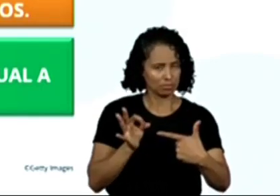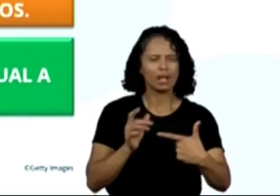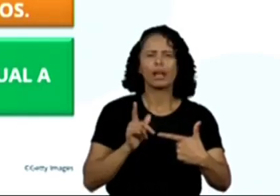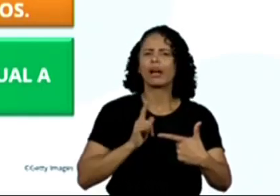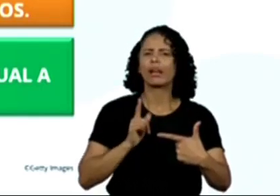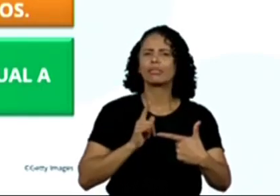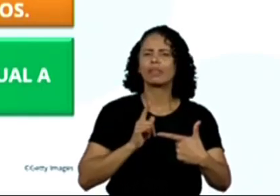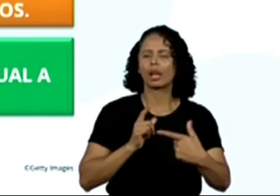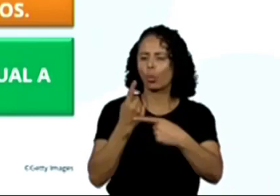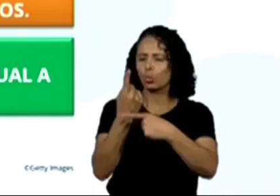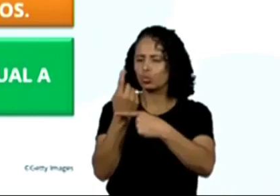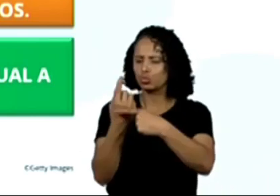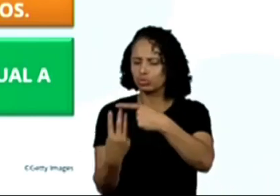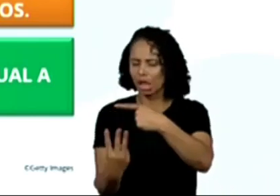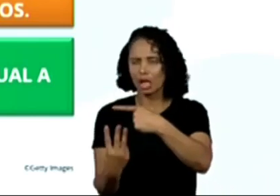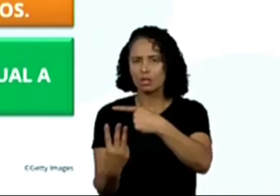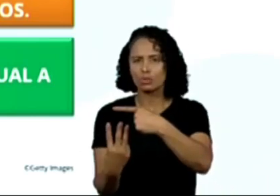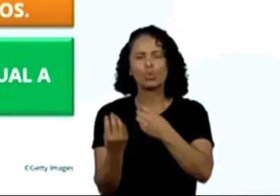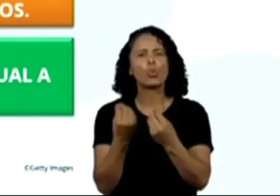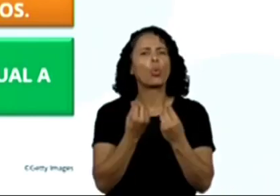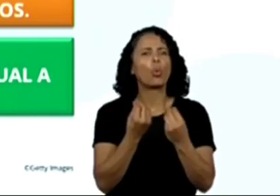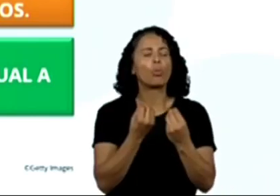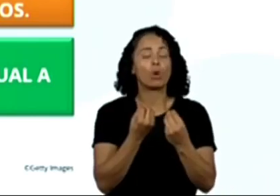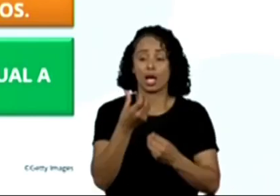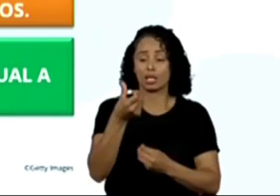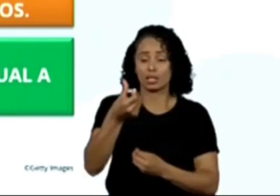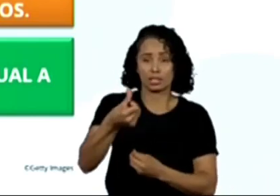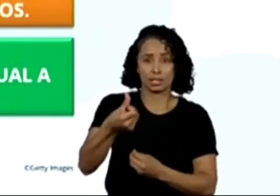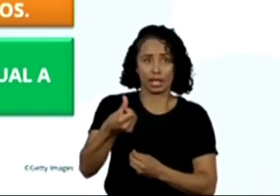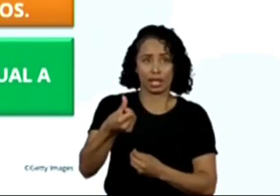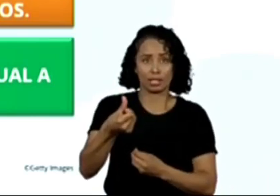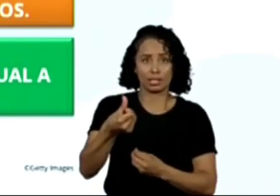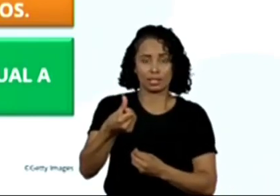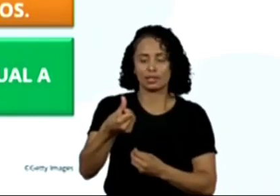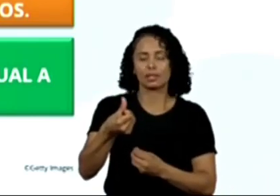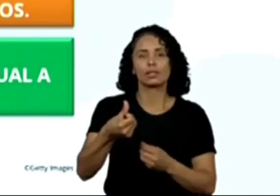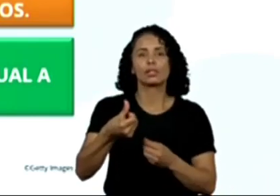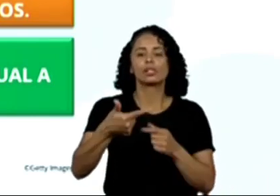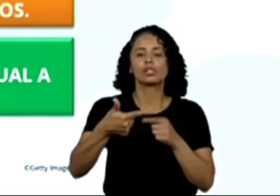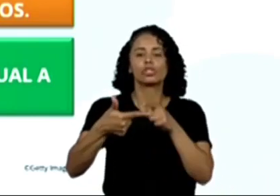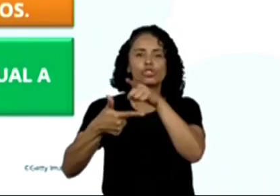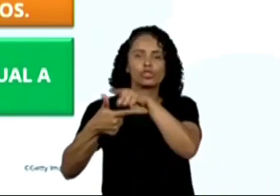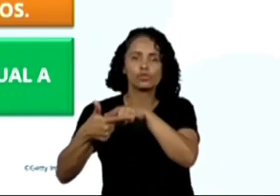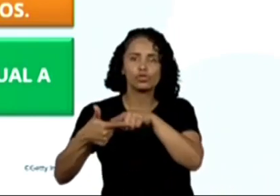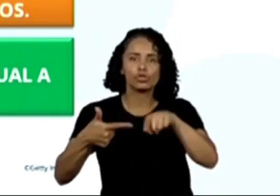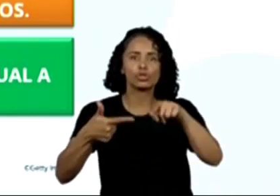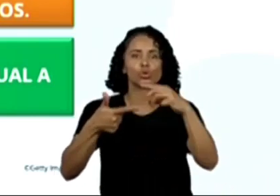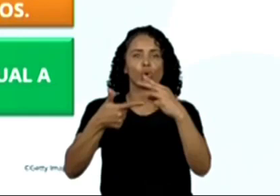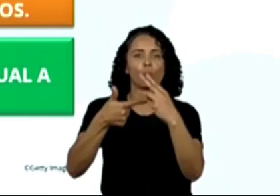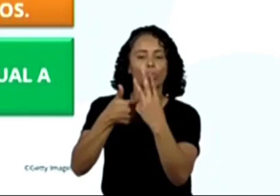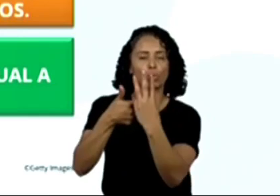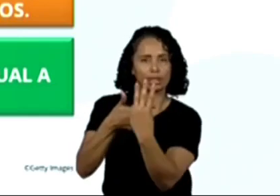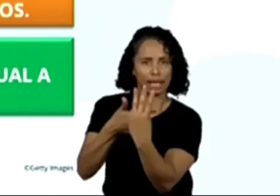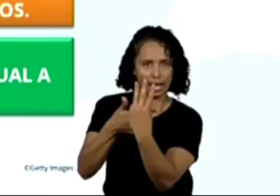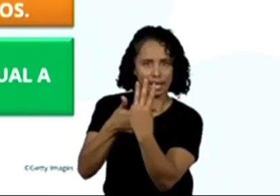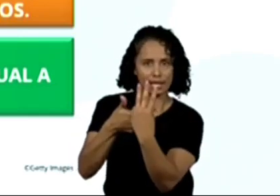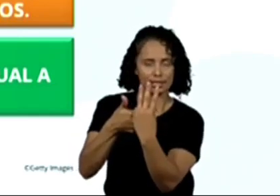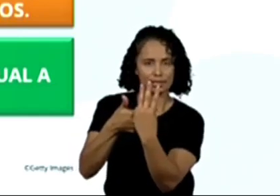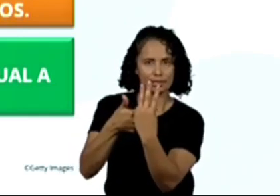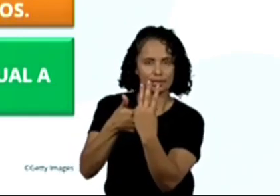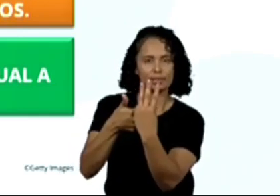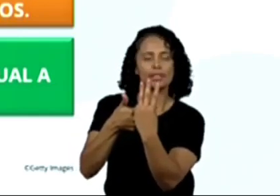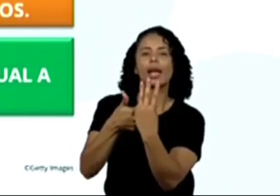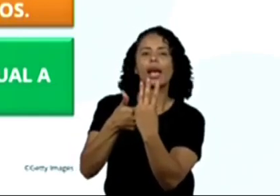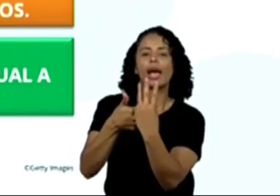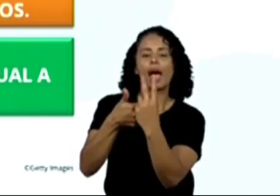terça parte é dividir por 3, ó. É o que eu estou focando muito, né? A gente está falando muito aqui, ó. É dividir por 3. Então 6 dividido por 3